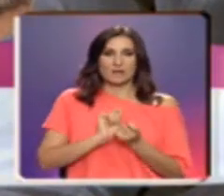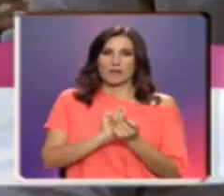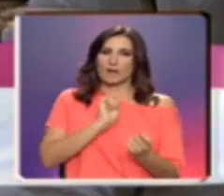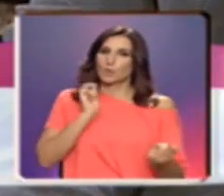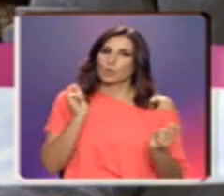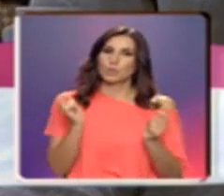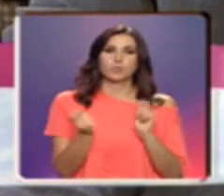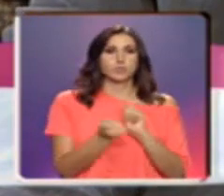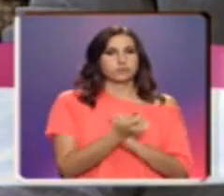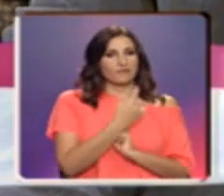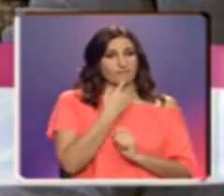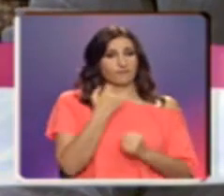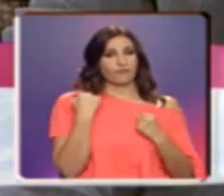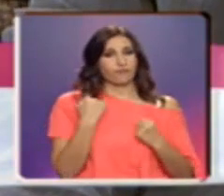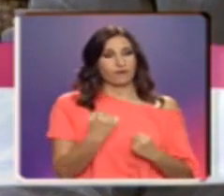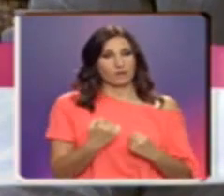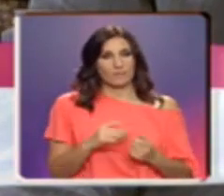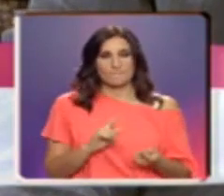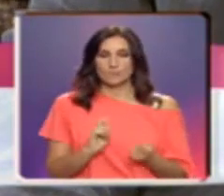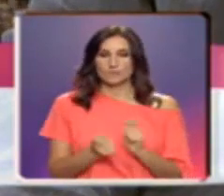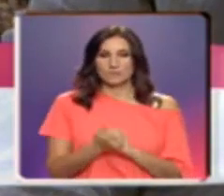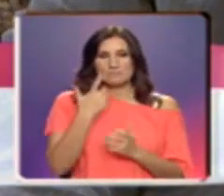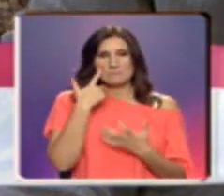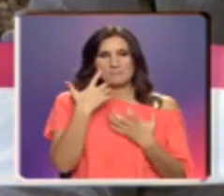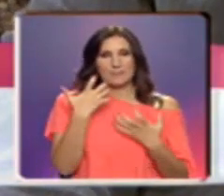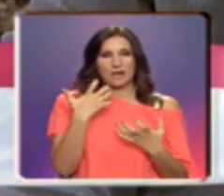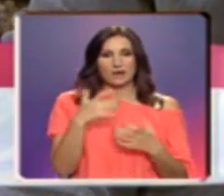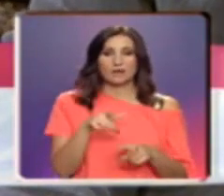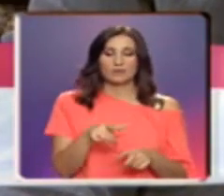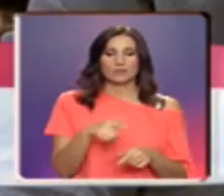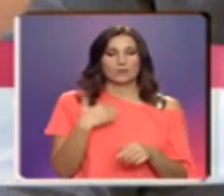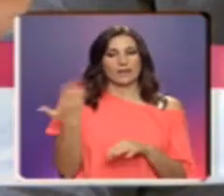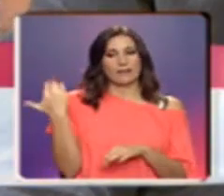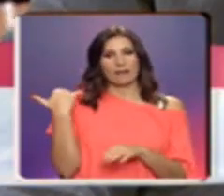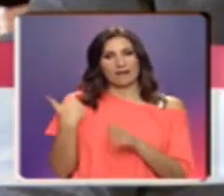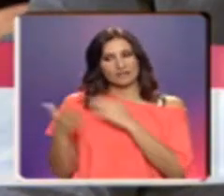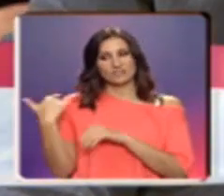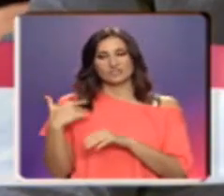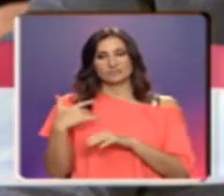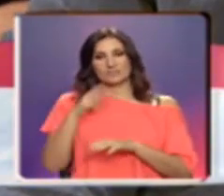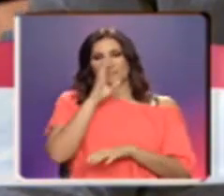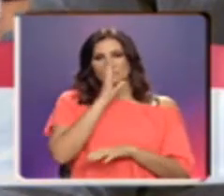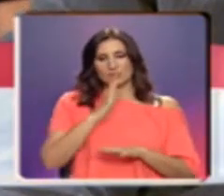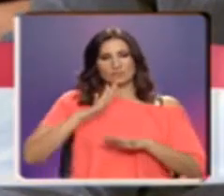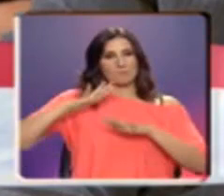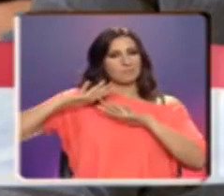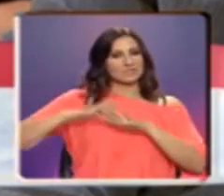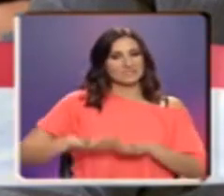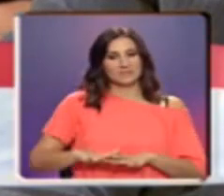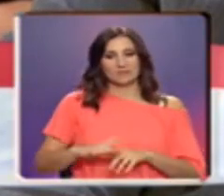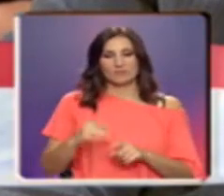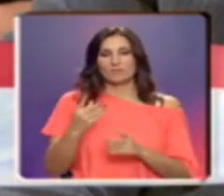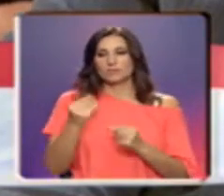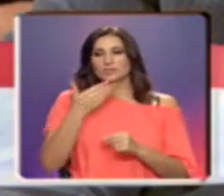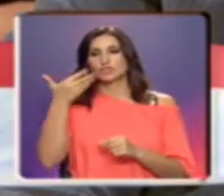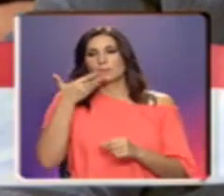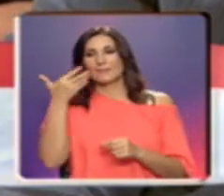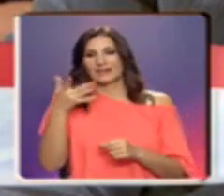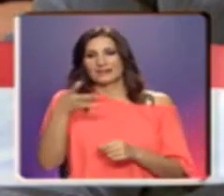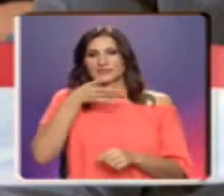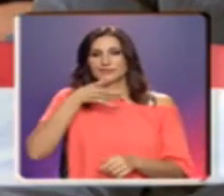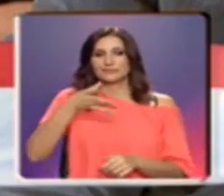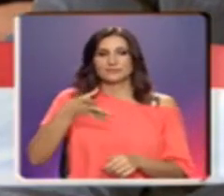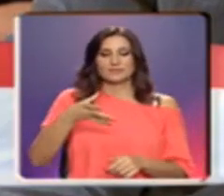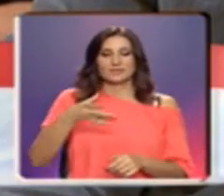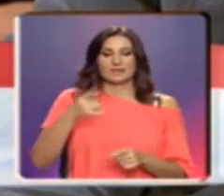fortemente. Já estava muito habituado à pressão e ao contrário dos disparates todos